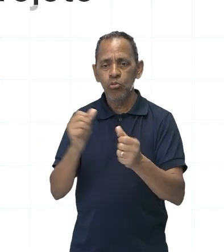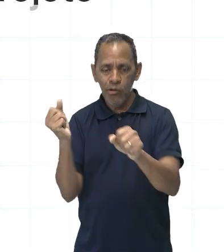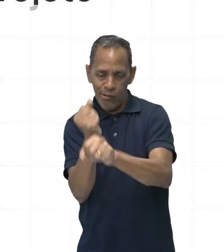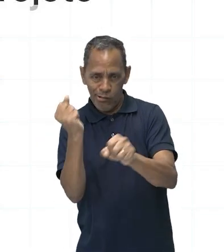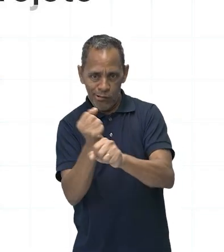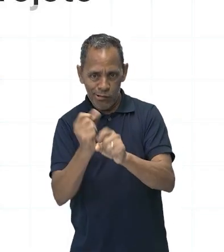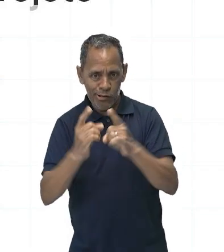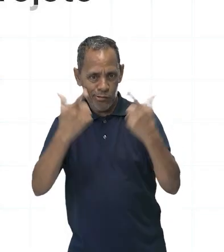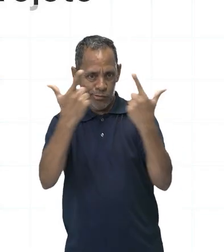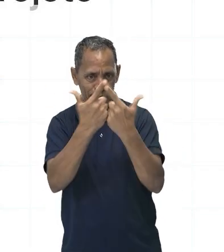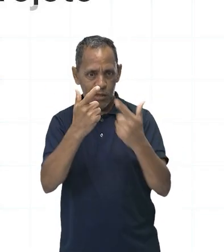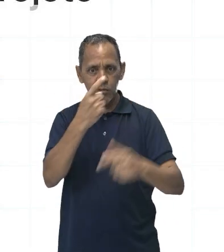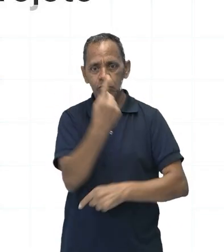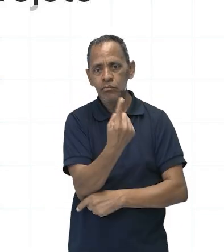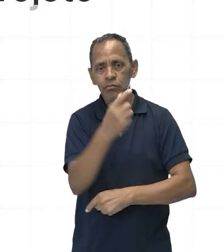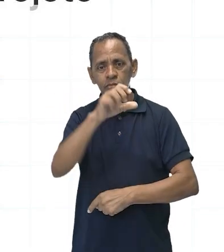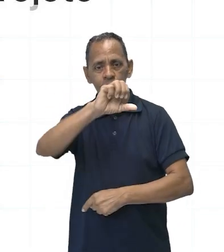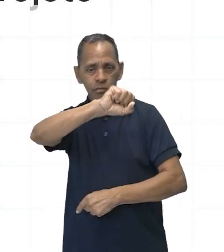teatro, em